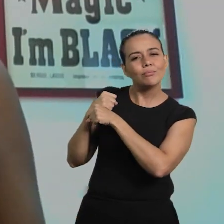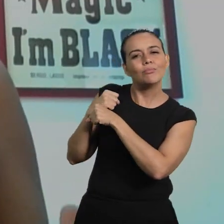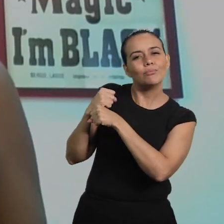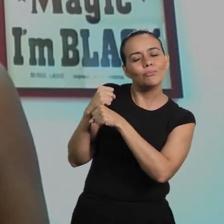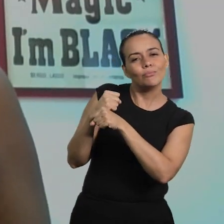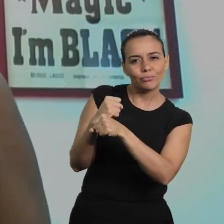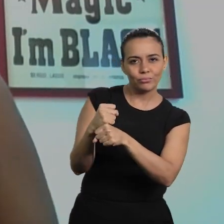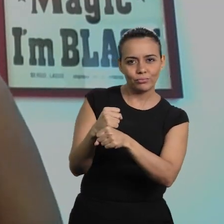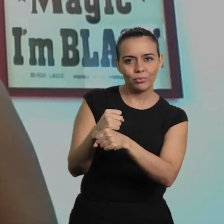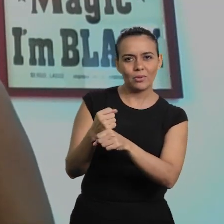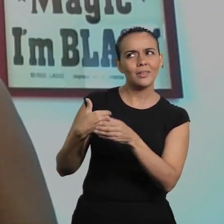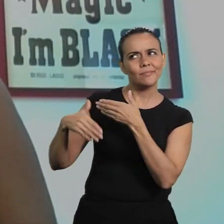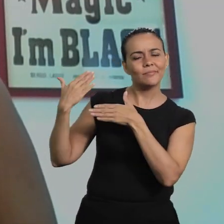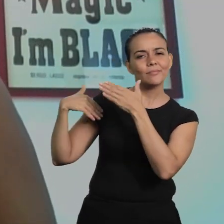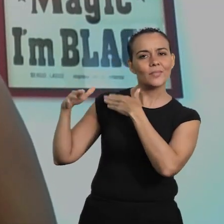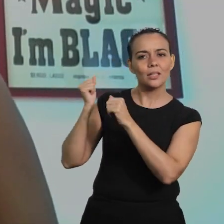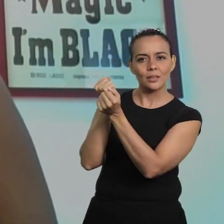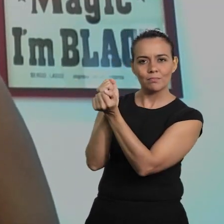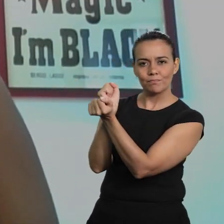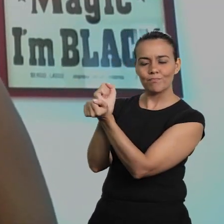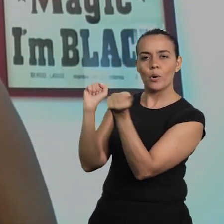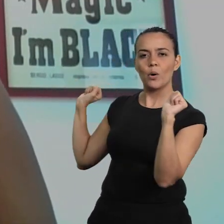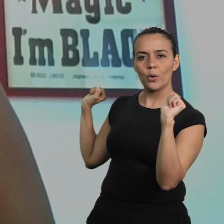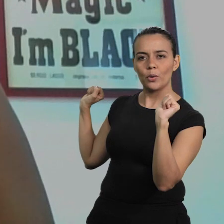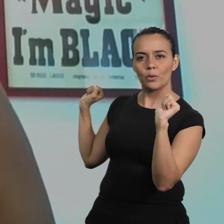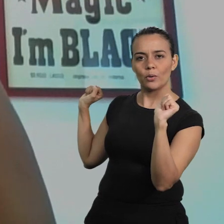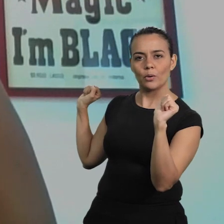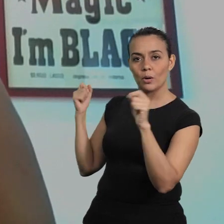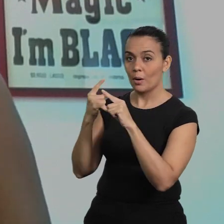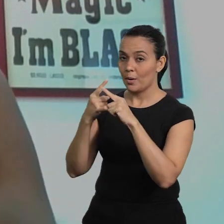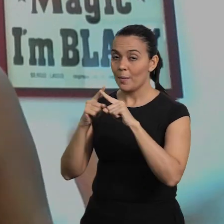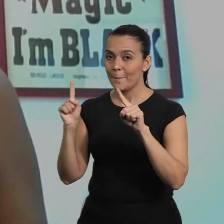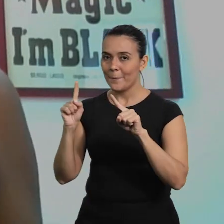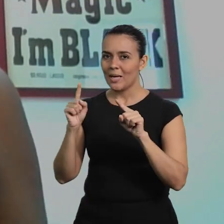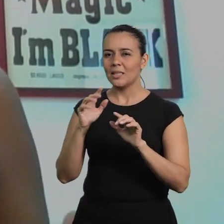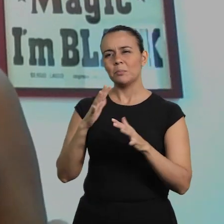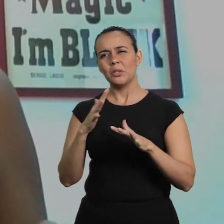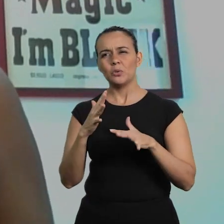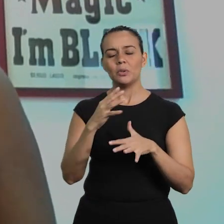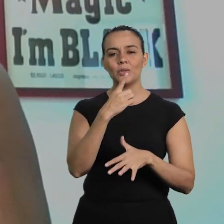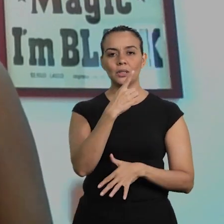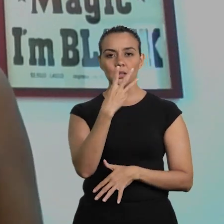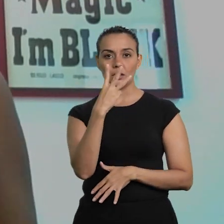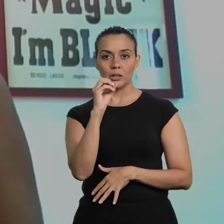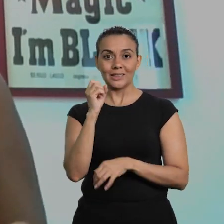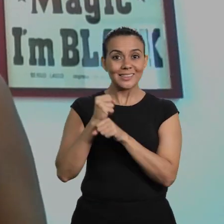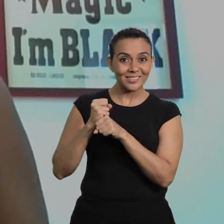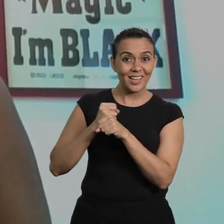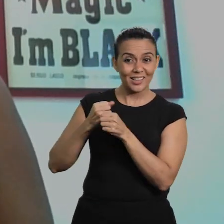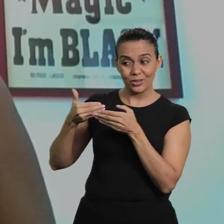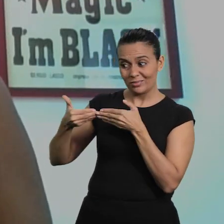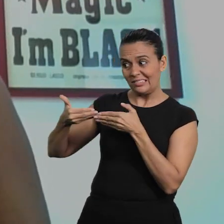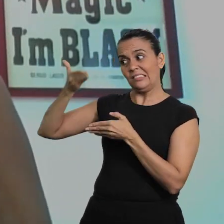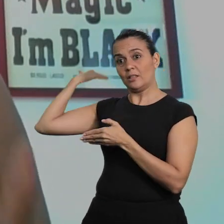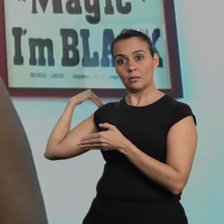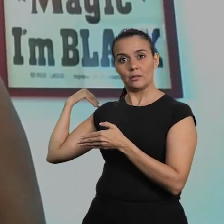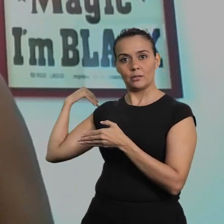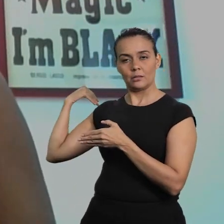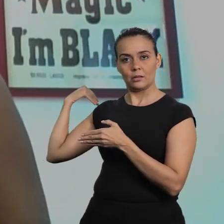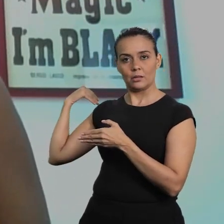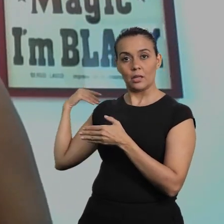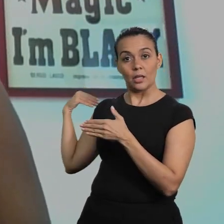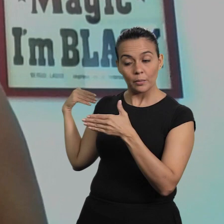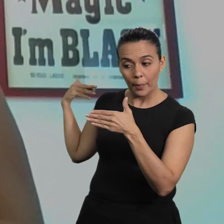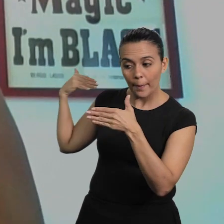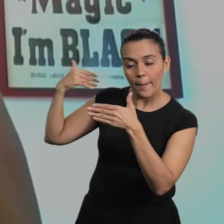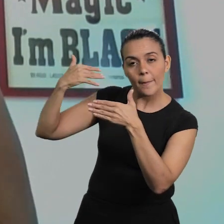se teve o processo de abolição da escravatura, ou seja, são mais de 130 anos no campo